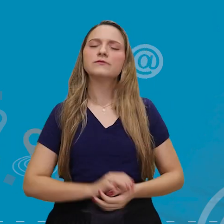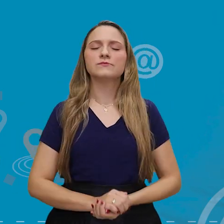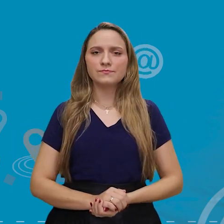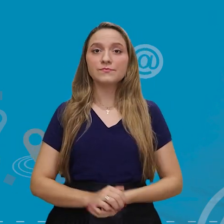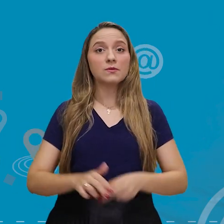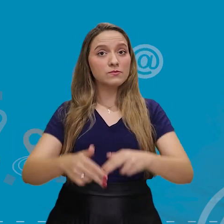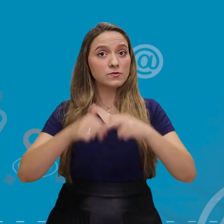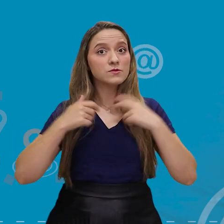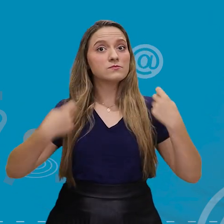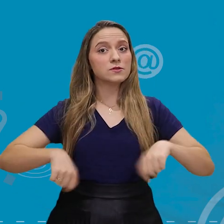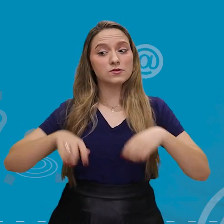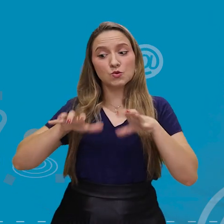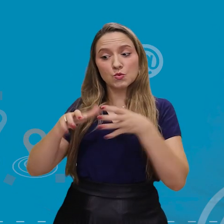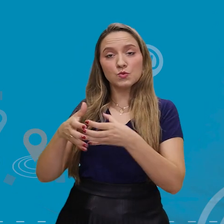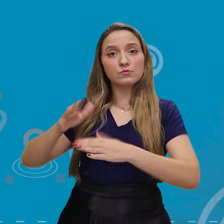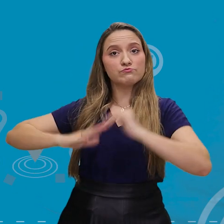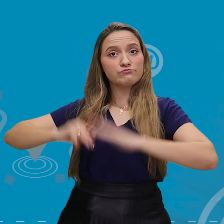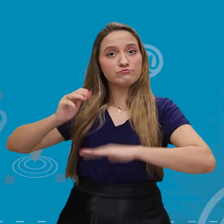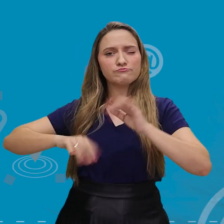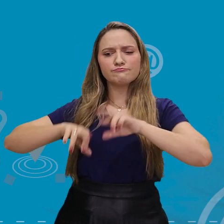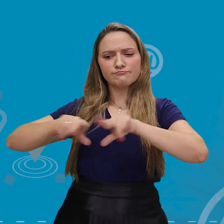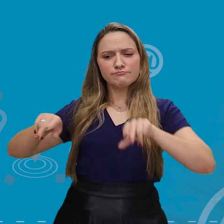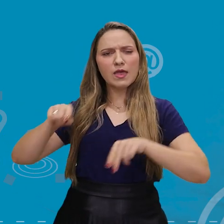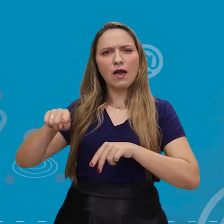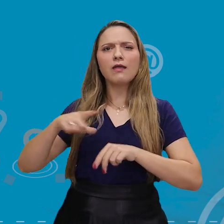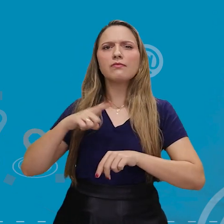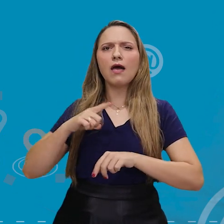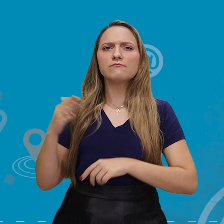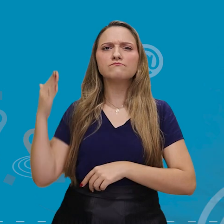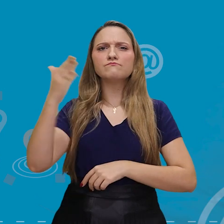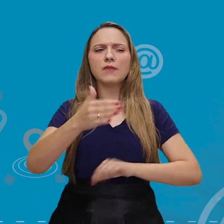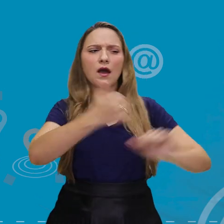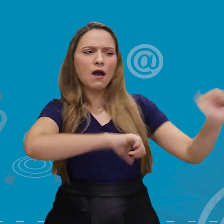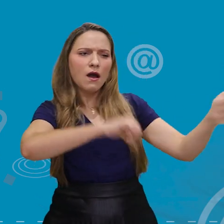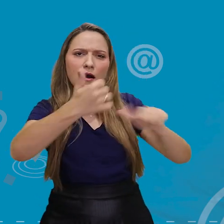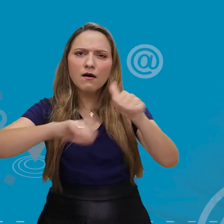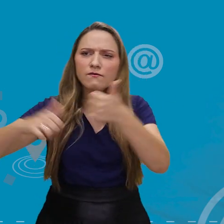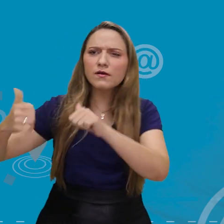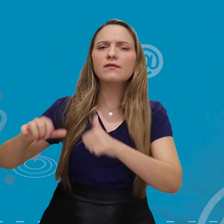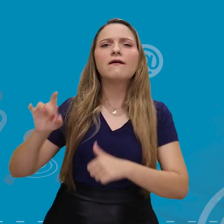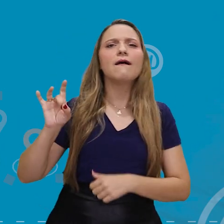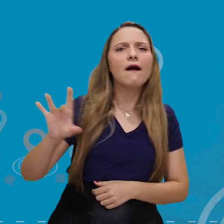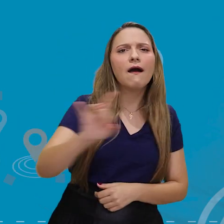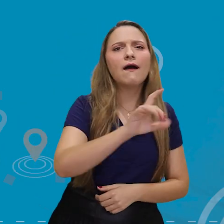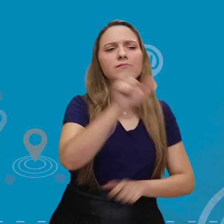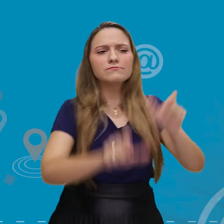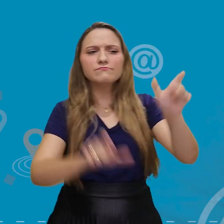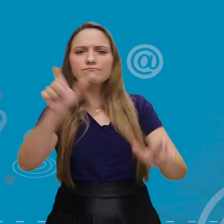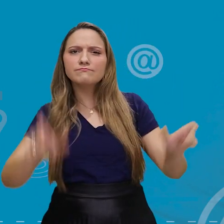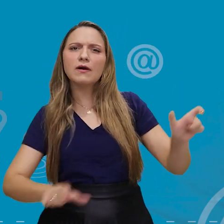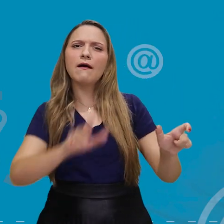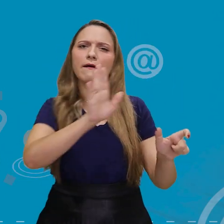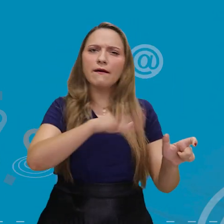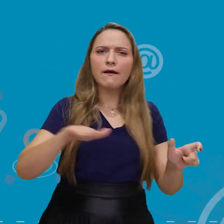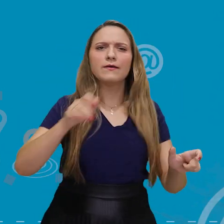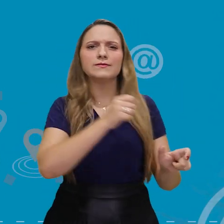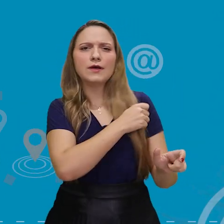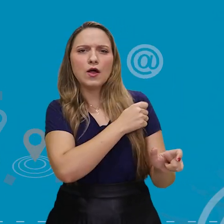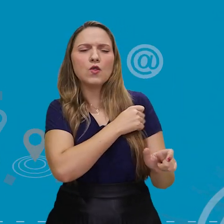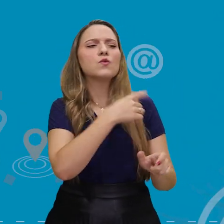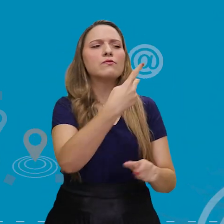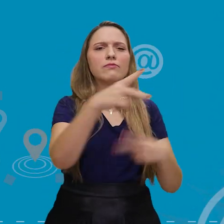é essencial que uma equipe multidisciplinar avalie as necessidades individuais de cada criança